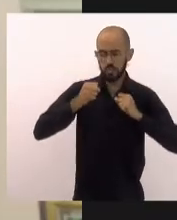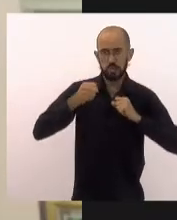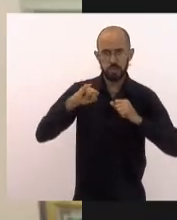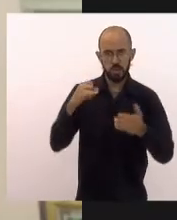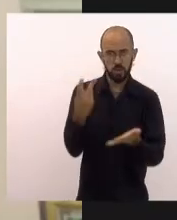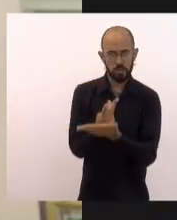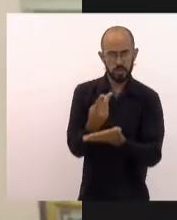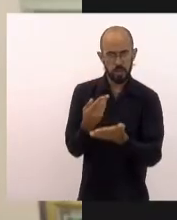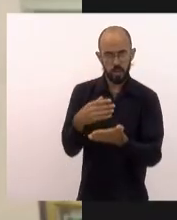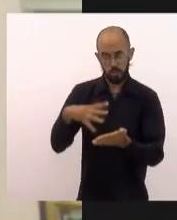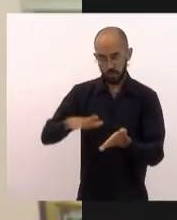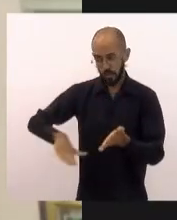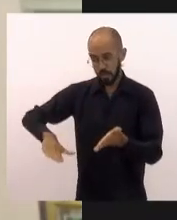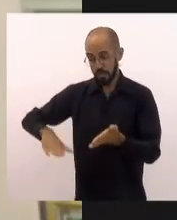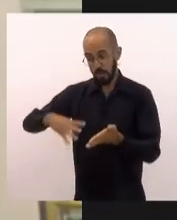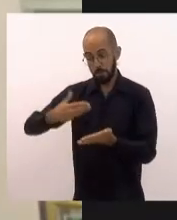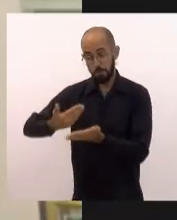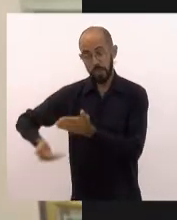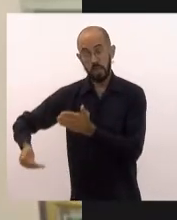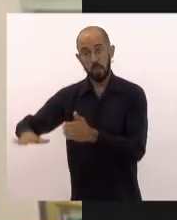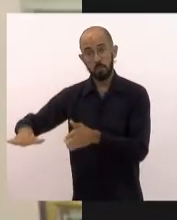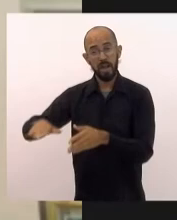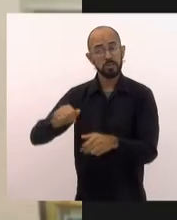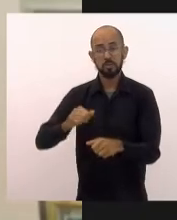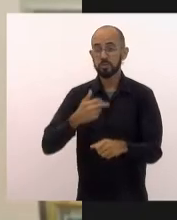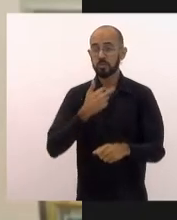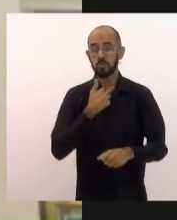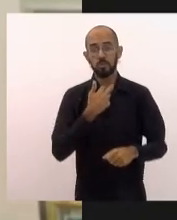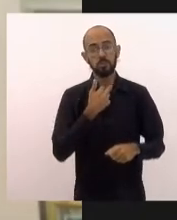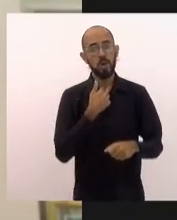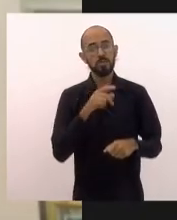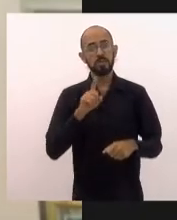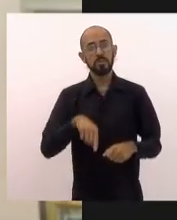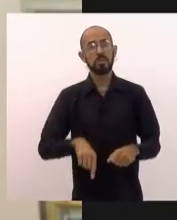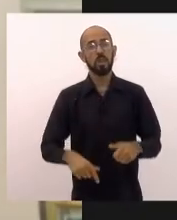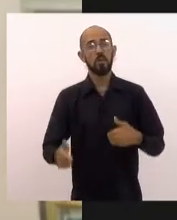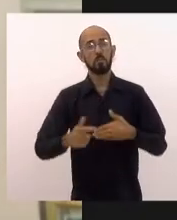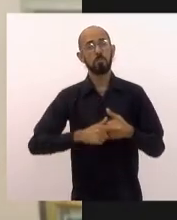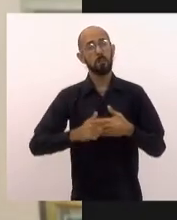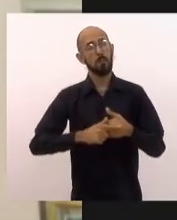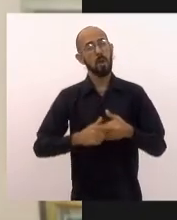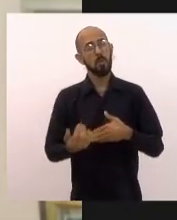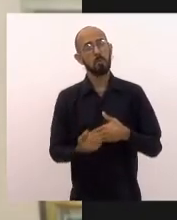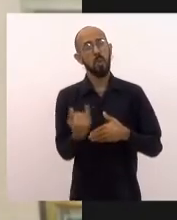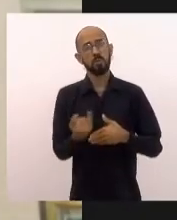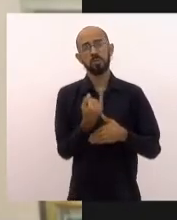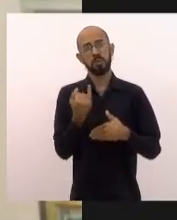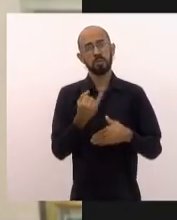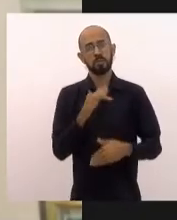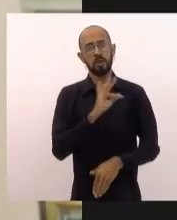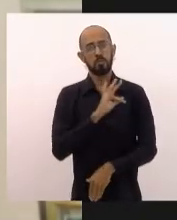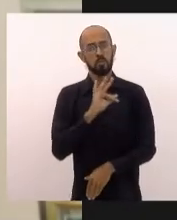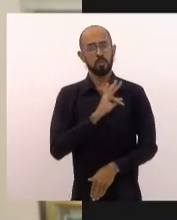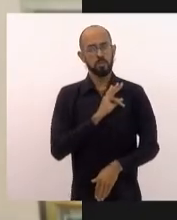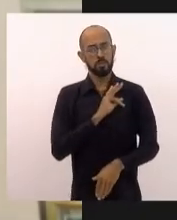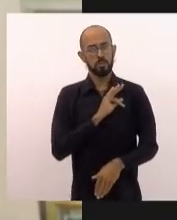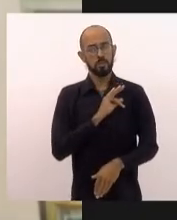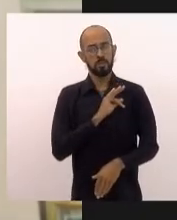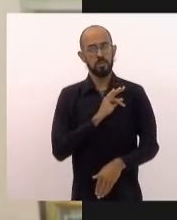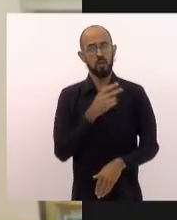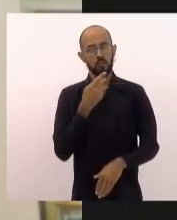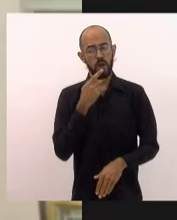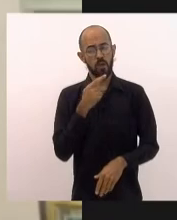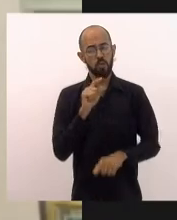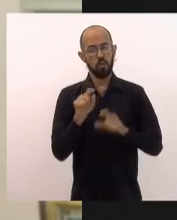mas definitivamente não deveria ser o papel primordial da Polícia Municipal, que eu morro dizendo, é a Polícia